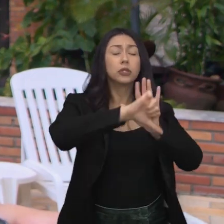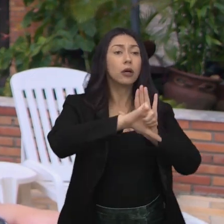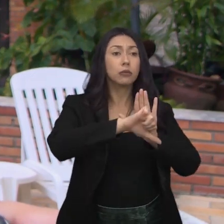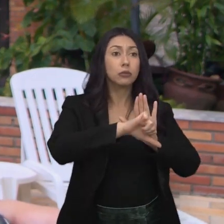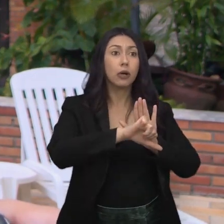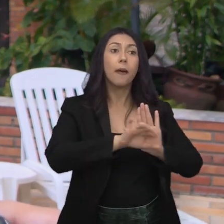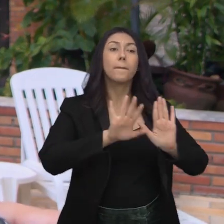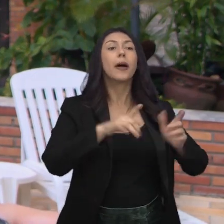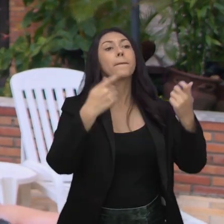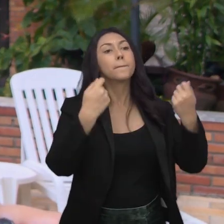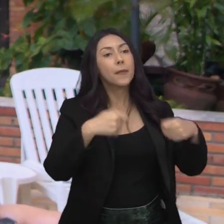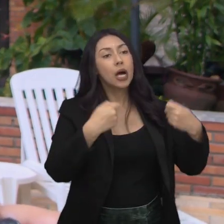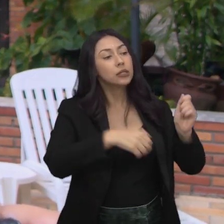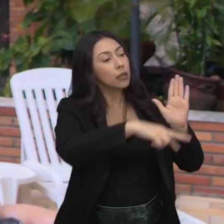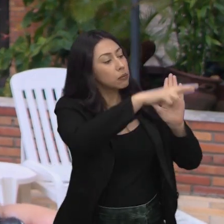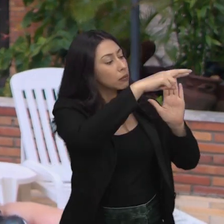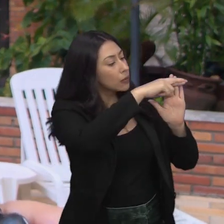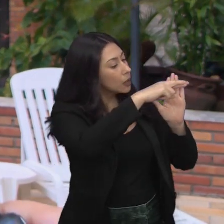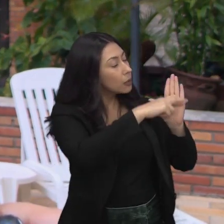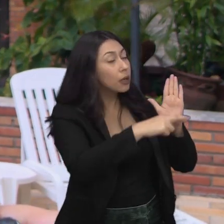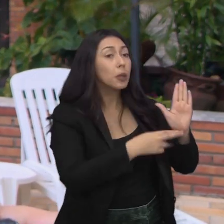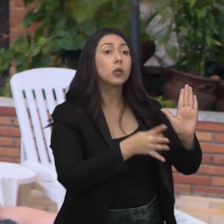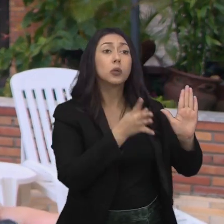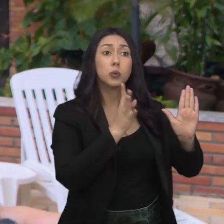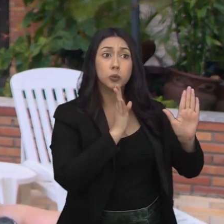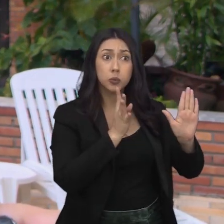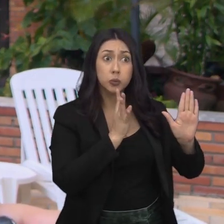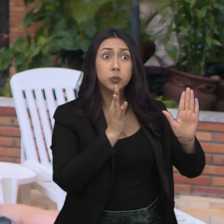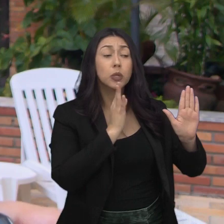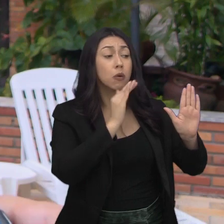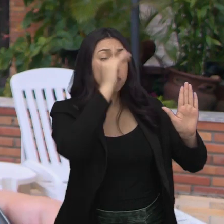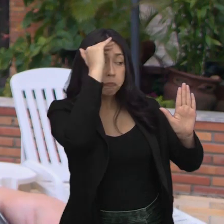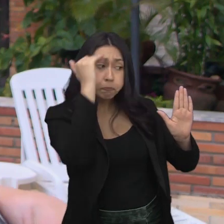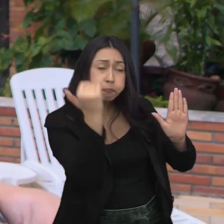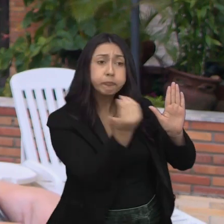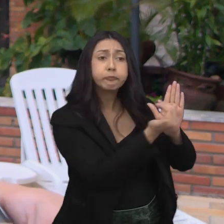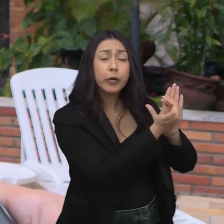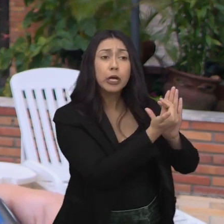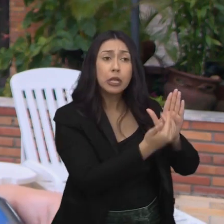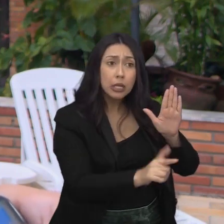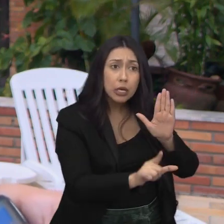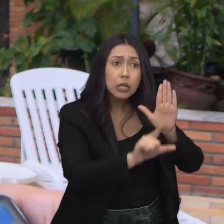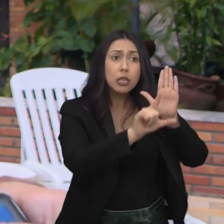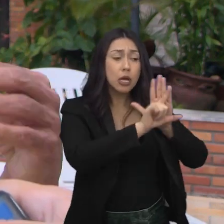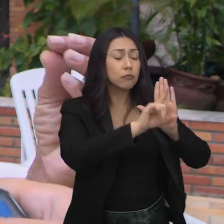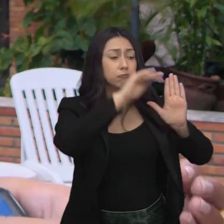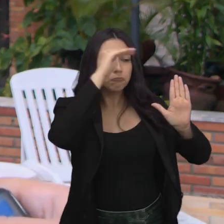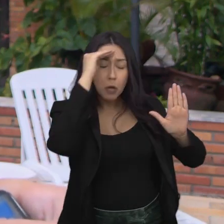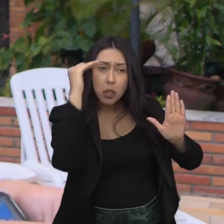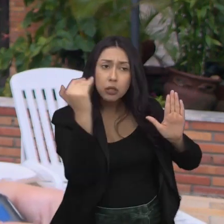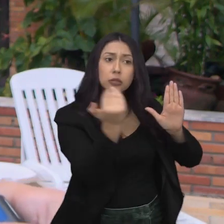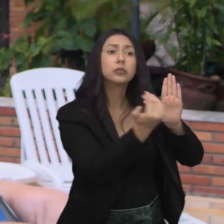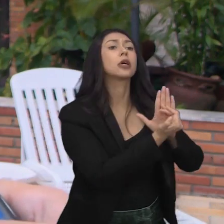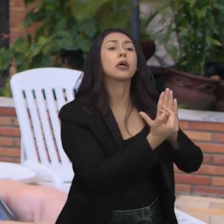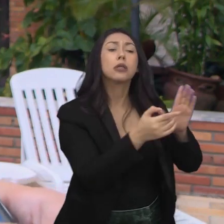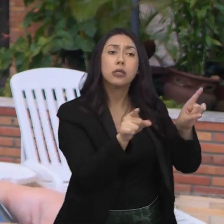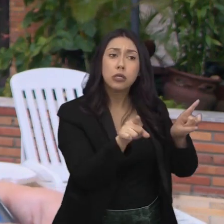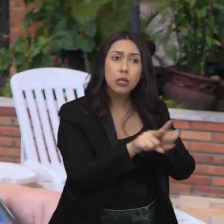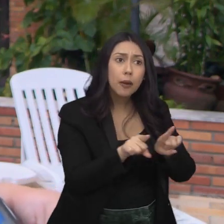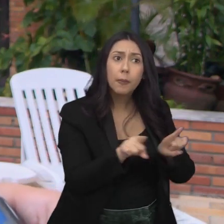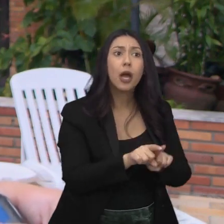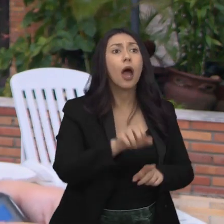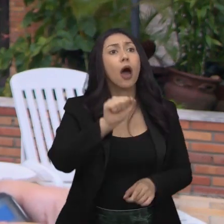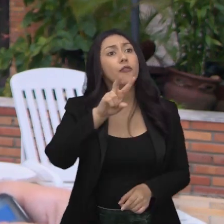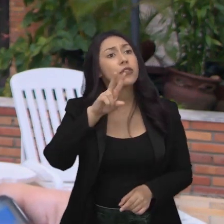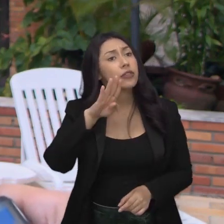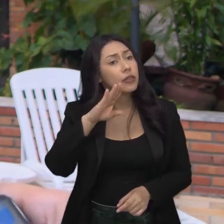só conhecer as normas. Conhecendo as normas, mantendo a legislação, a parte